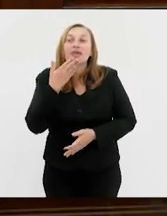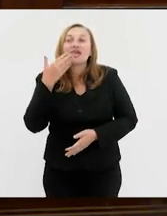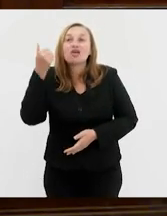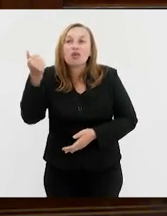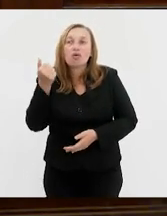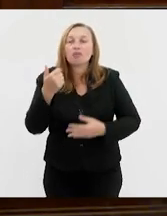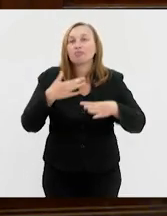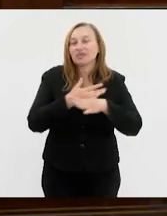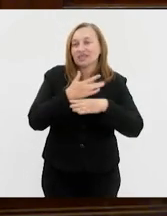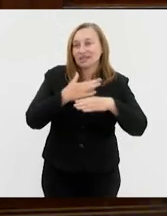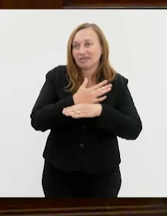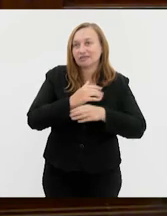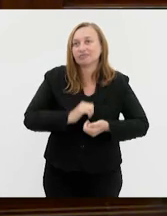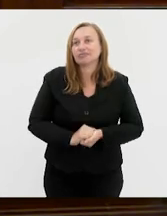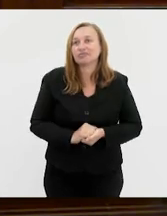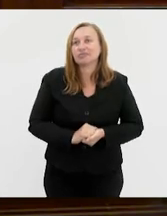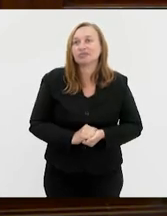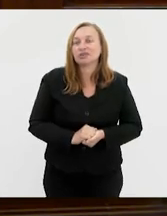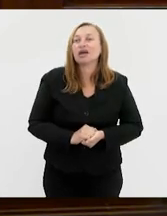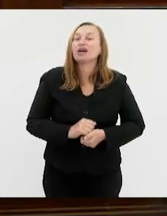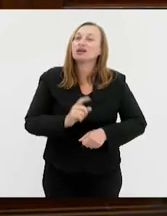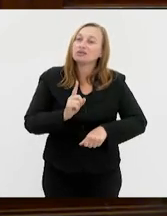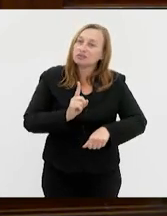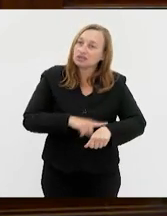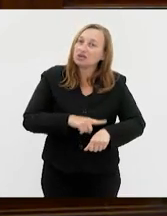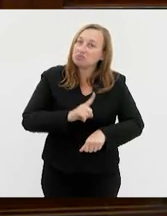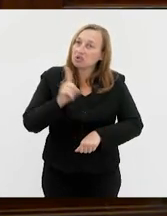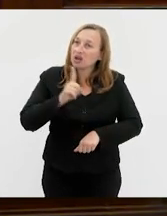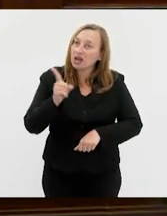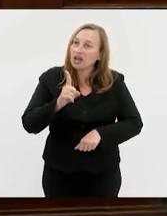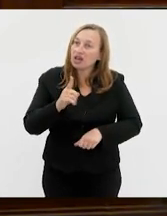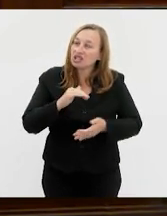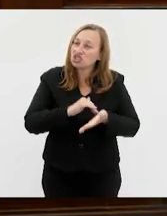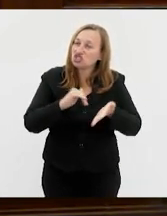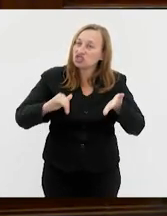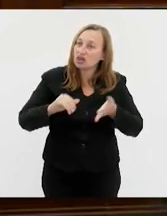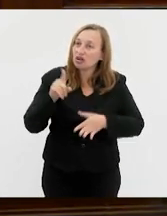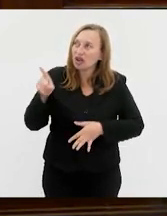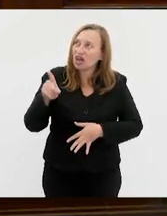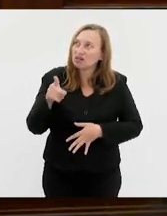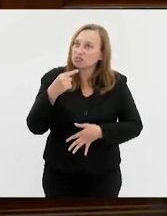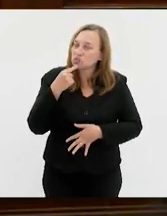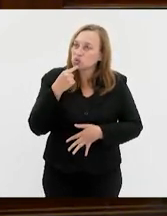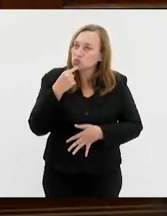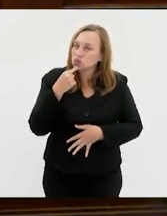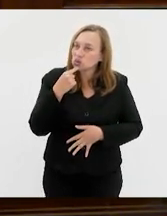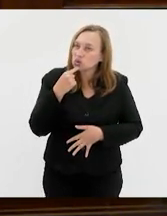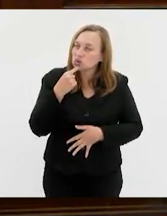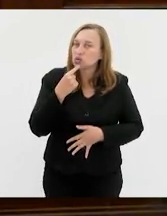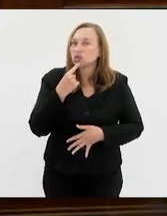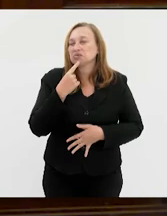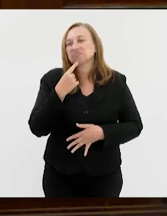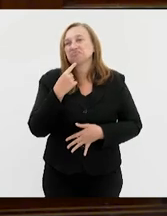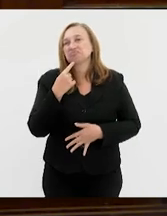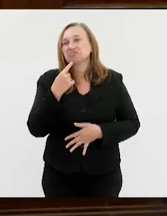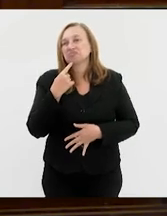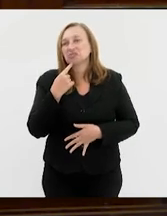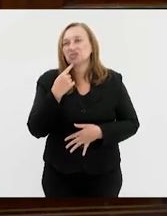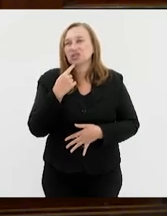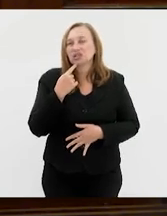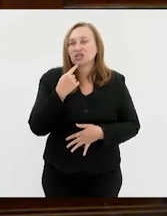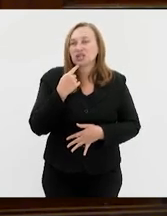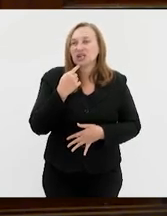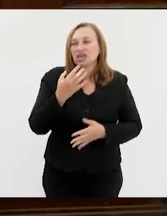cidade. Teve um tempo lá que tiraram ele lá, tudo de araca, sabe? Querendo